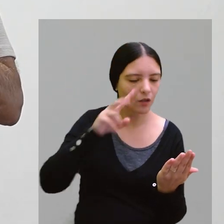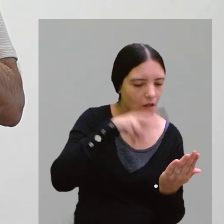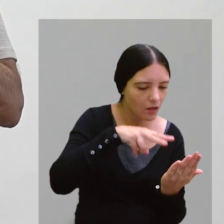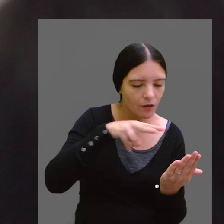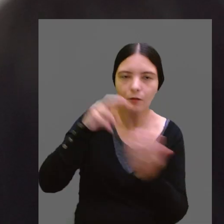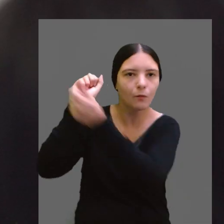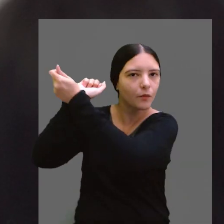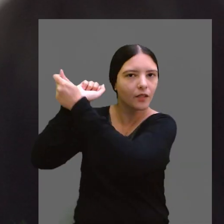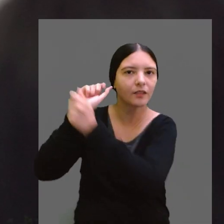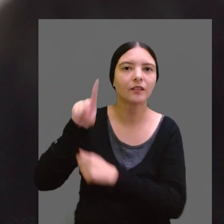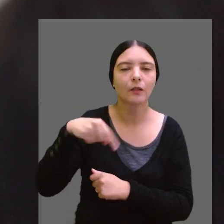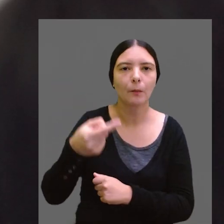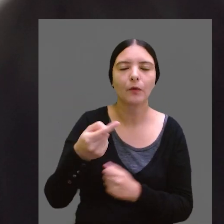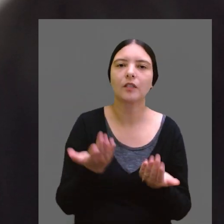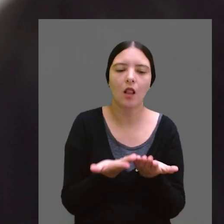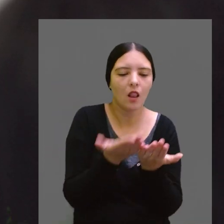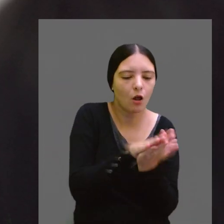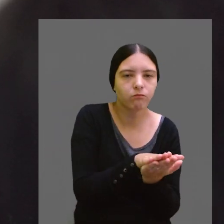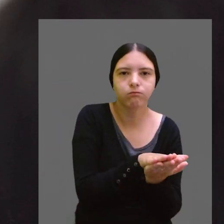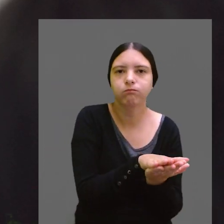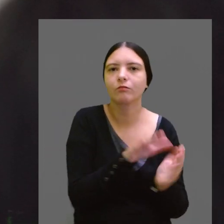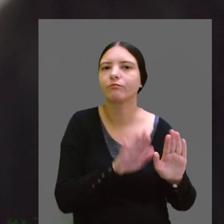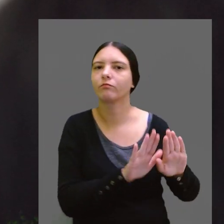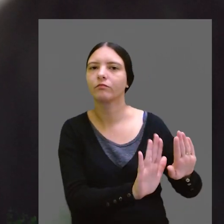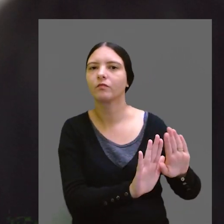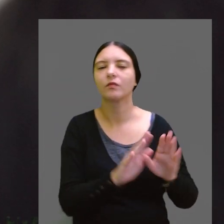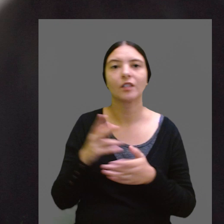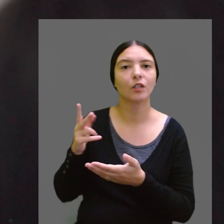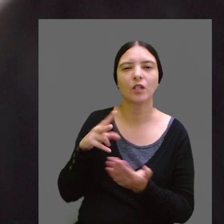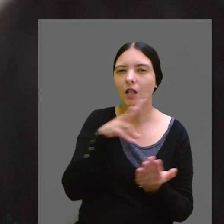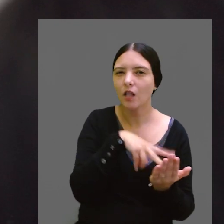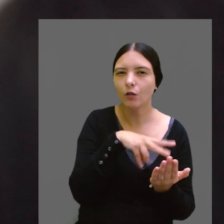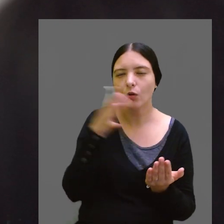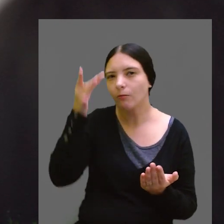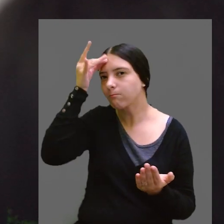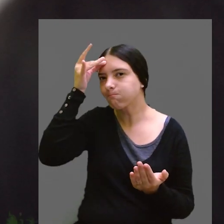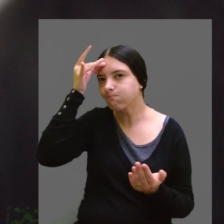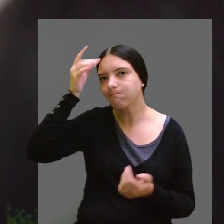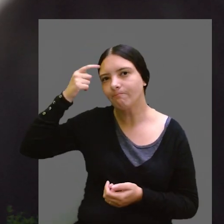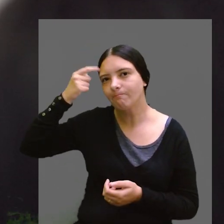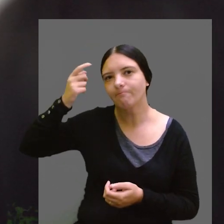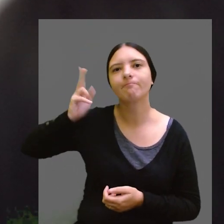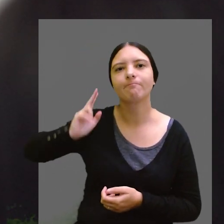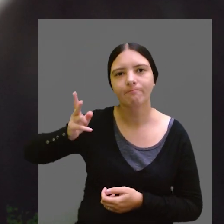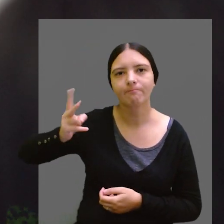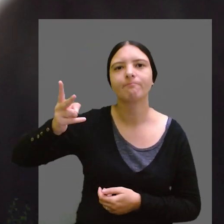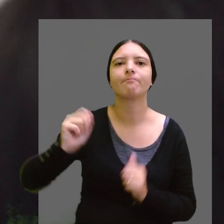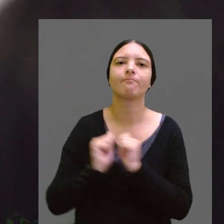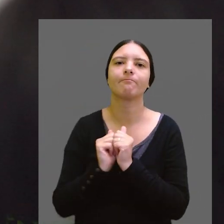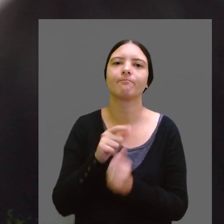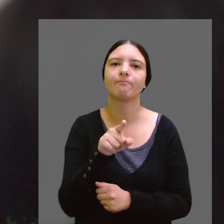A leitura depois que você acaba de ler, ela continua. Aquilo que você absorveu na leitura continua com